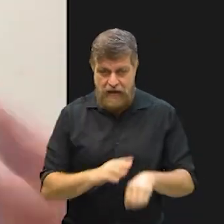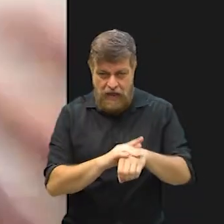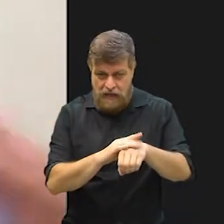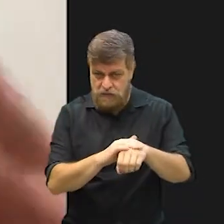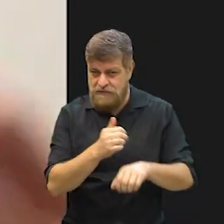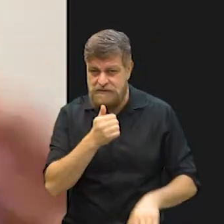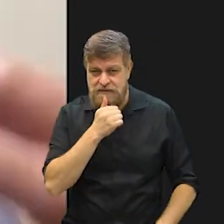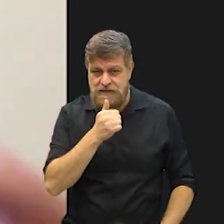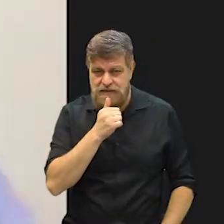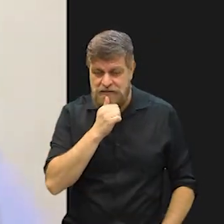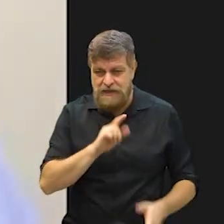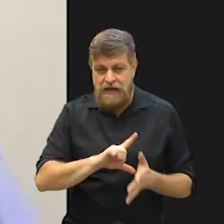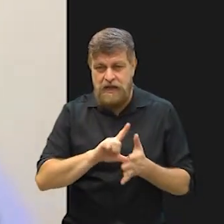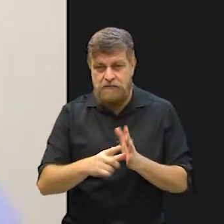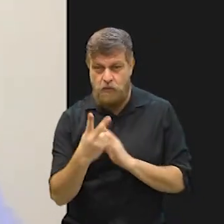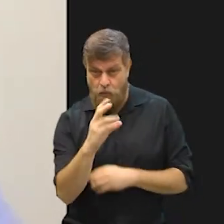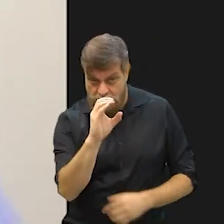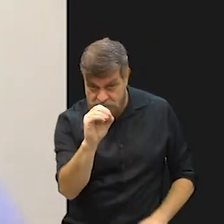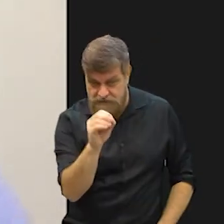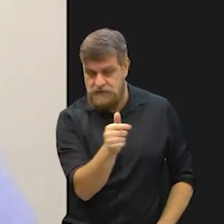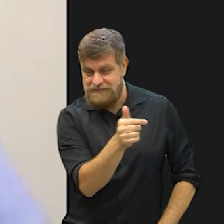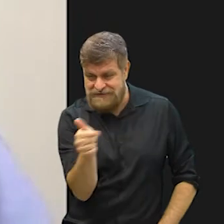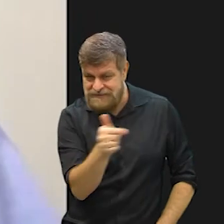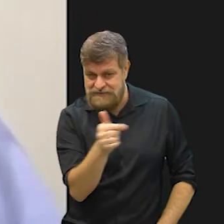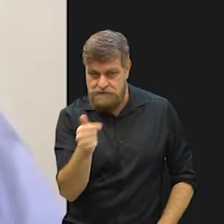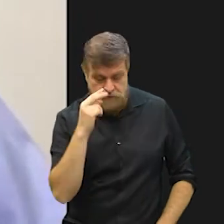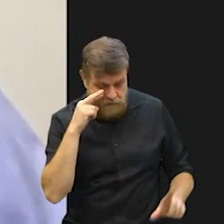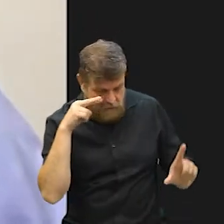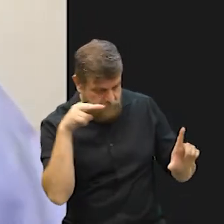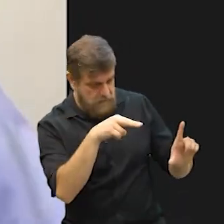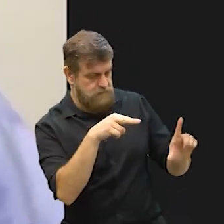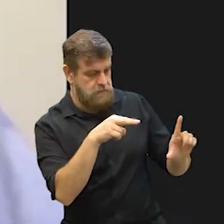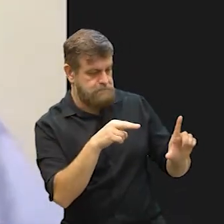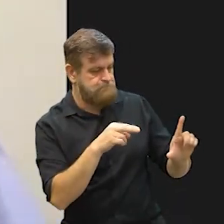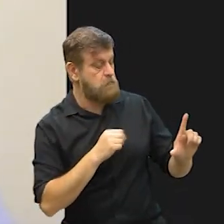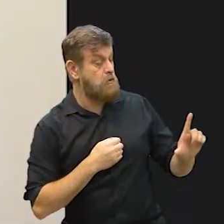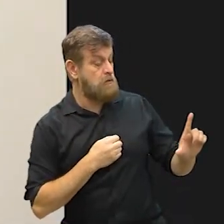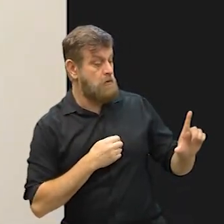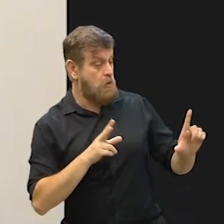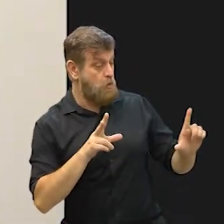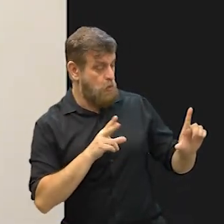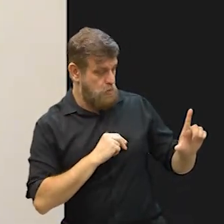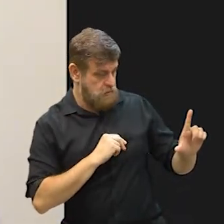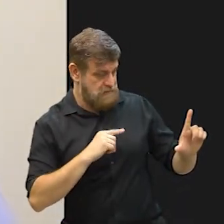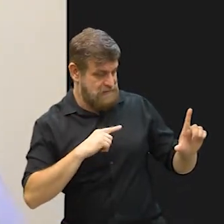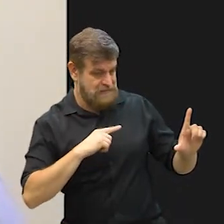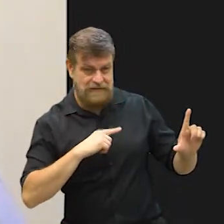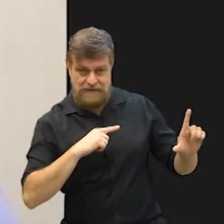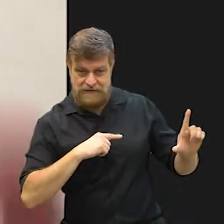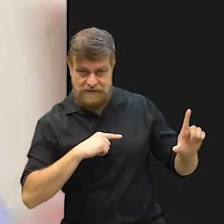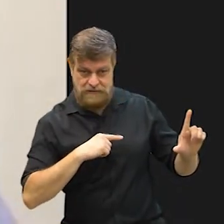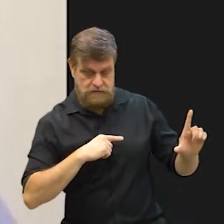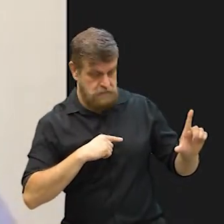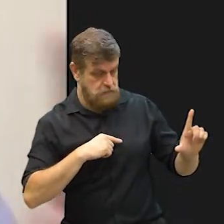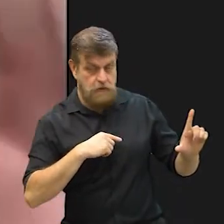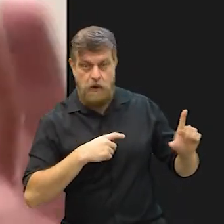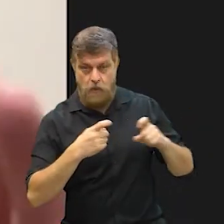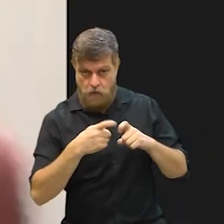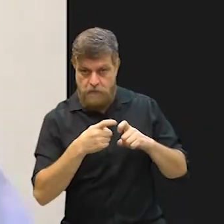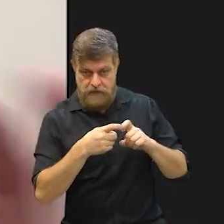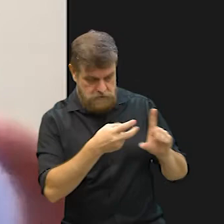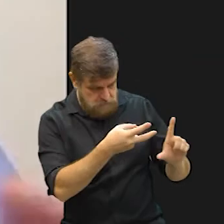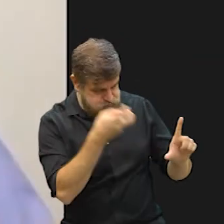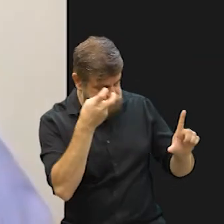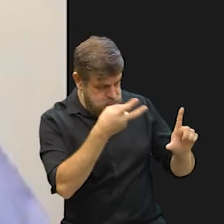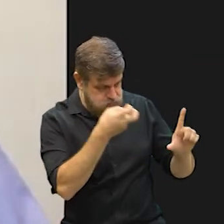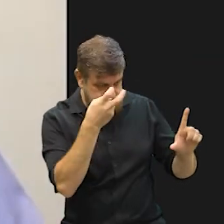se a doença não foi suspeitada aí, no exame de 20 semanas, dá para ver muito bem a meningocele, tá? Não escapa, a condição